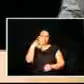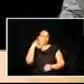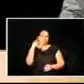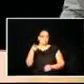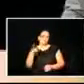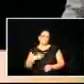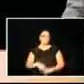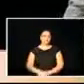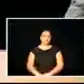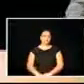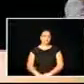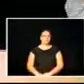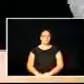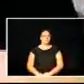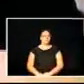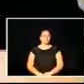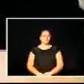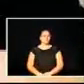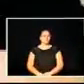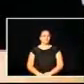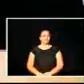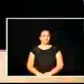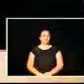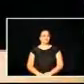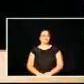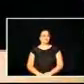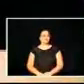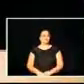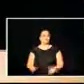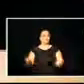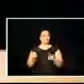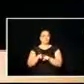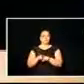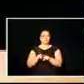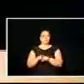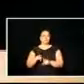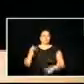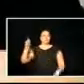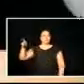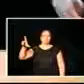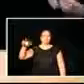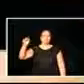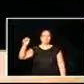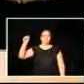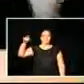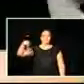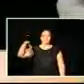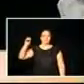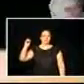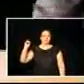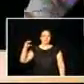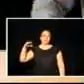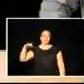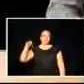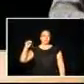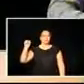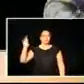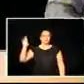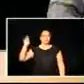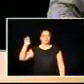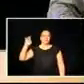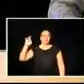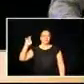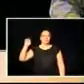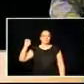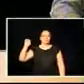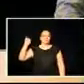tem que mandar o plano de carreira. Isso saiu no jornal sábado aí, que o prefeito vai mandar o plano de carreira, vai elaborar o plano para discussão dentro do